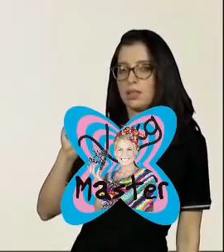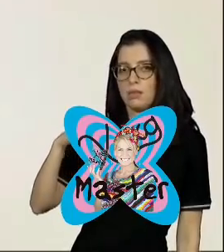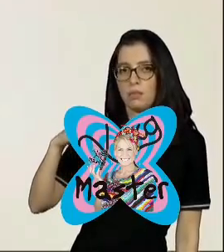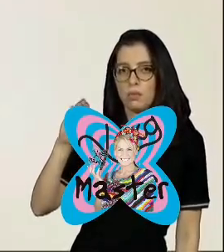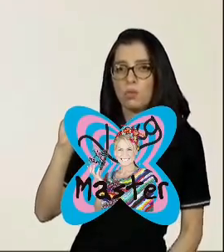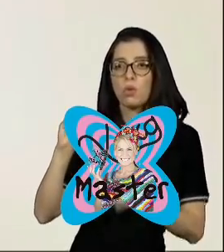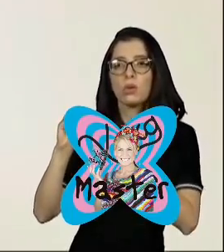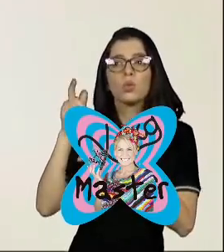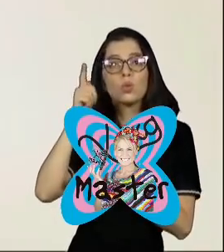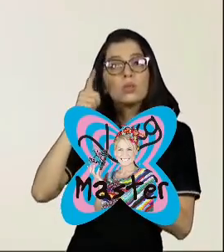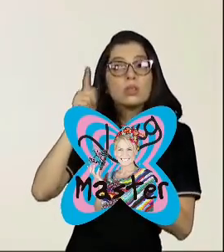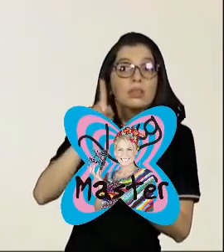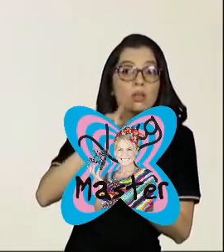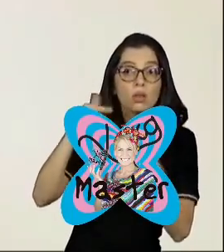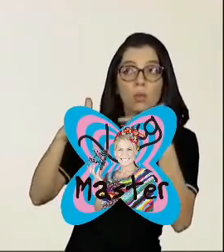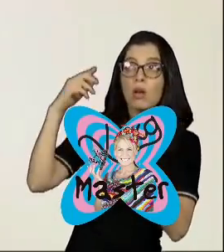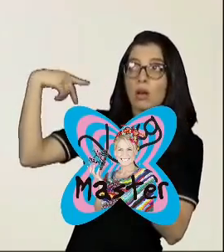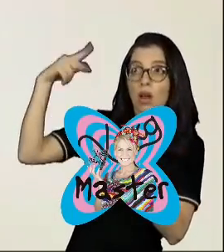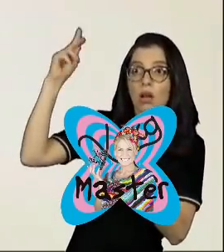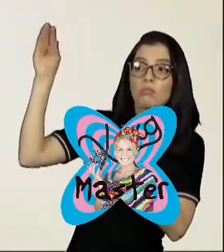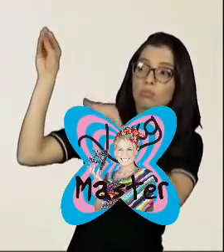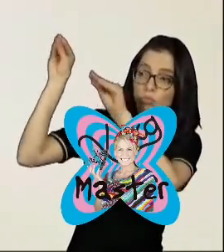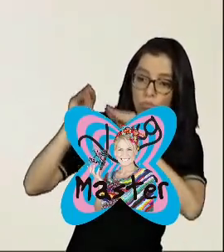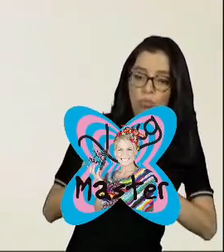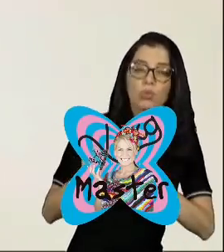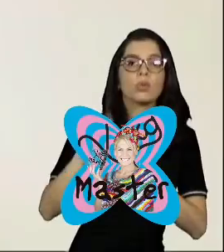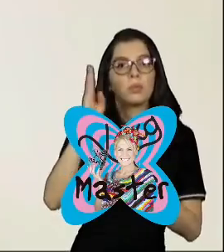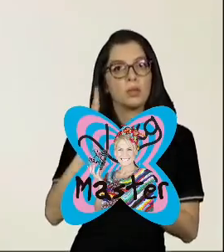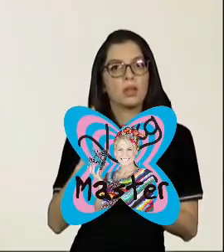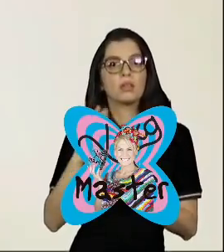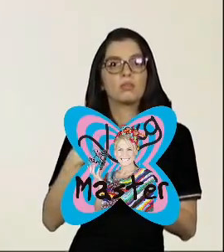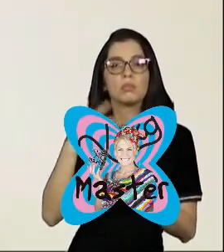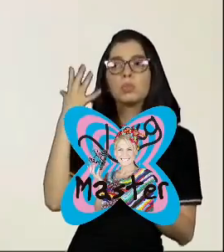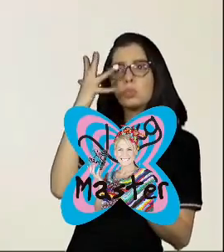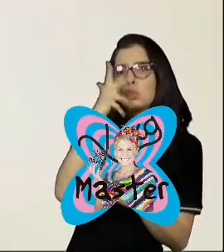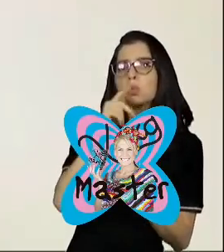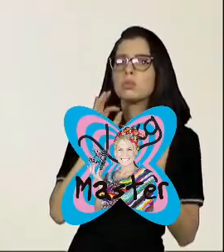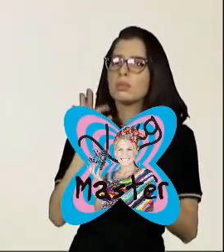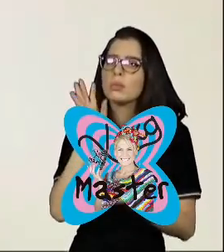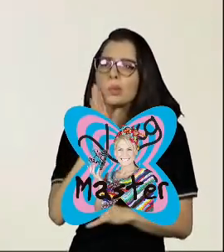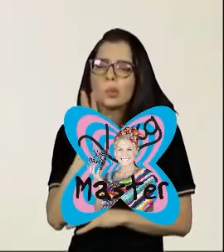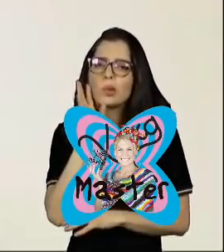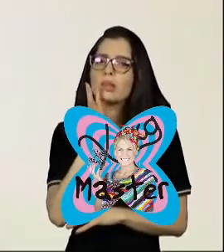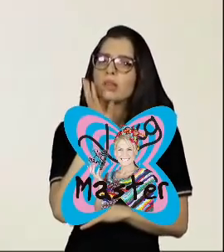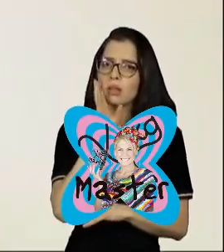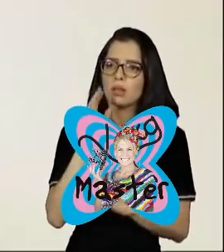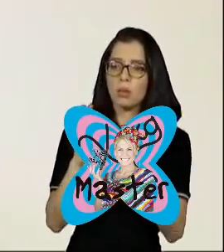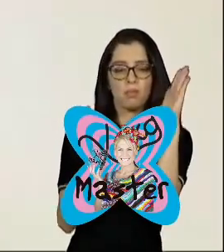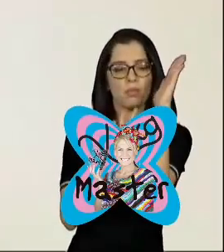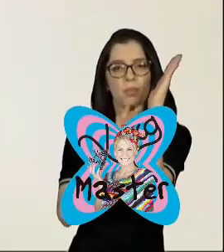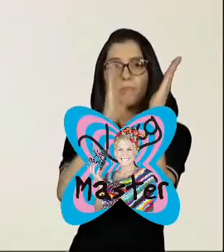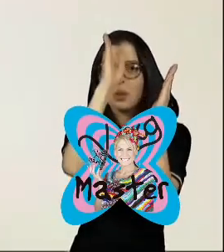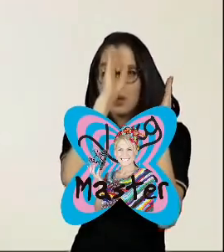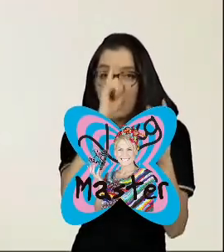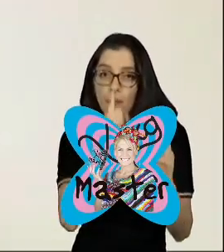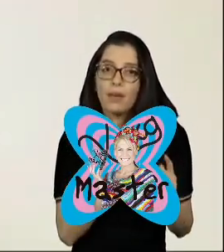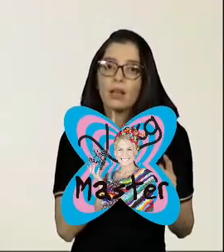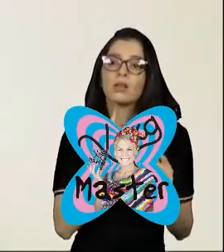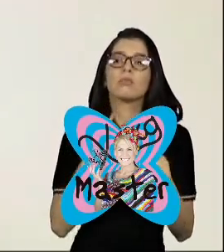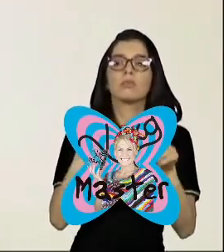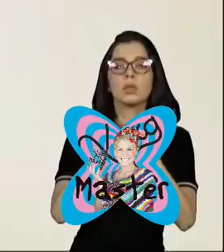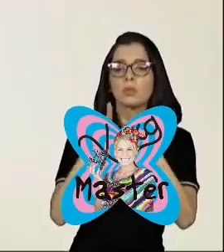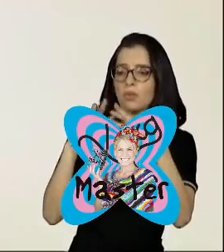feito lá nos Estados Unidos trazido para cá é aquele que uma coisa muito bonito é o Sítio do Picapau Amarelo que foi uma novela aqui juntava a